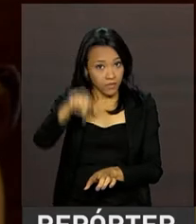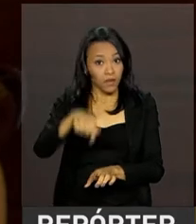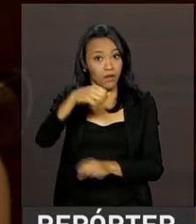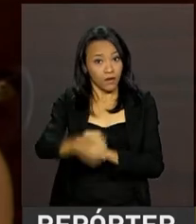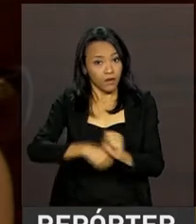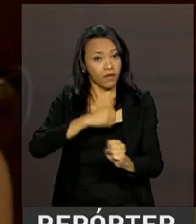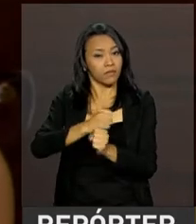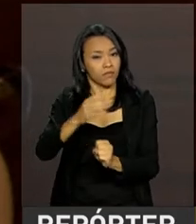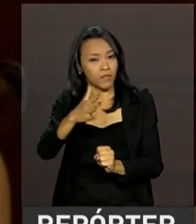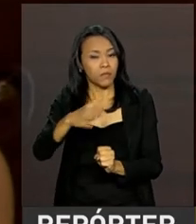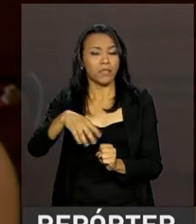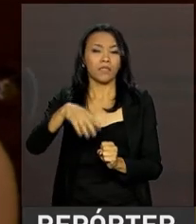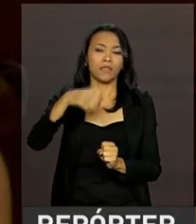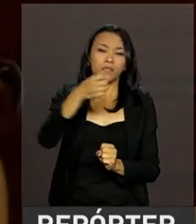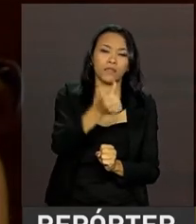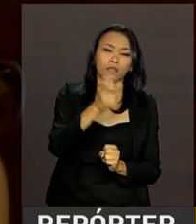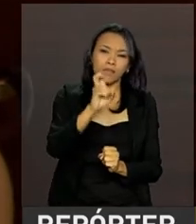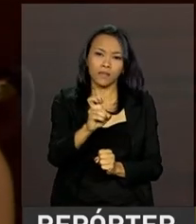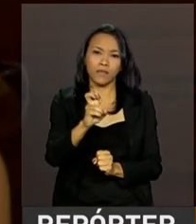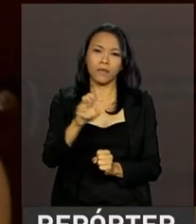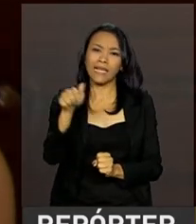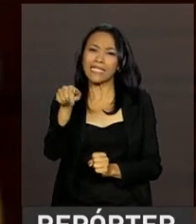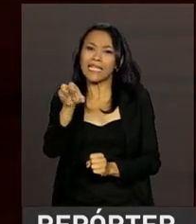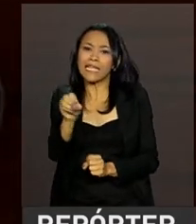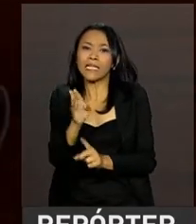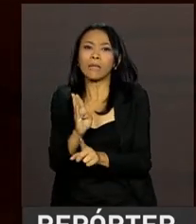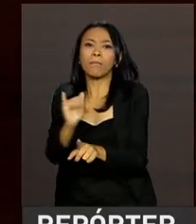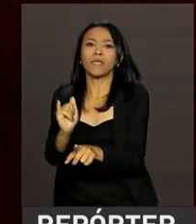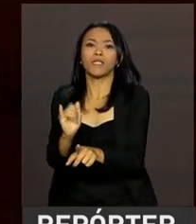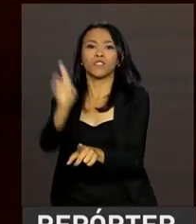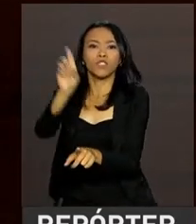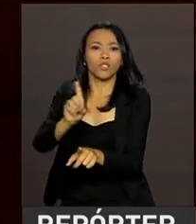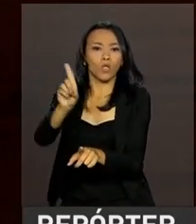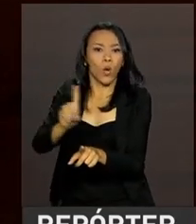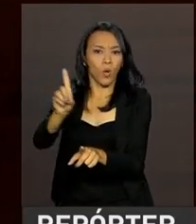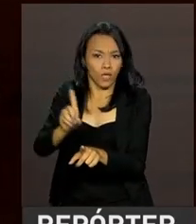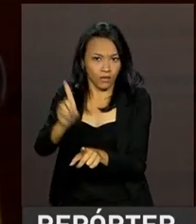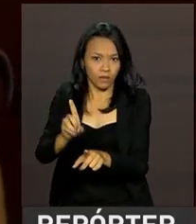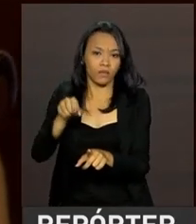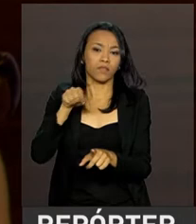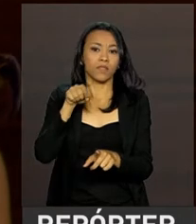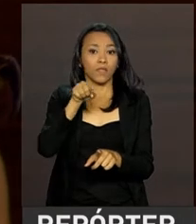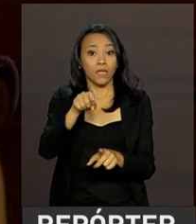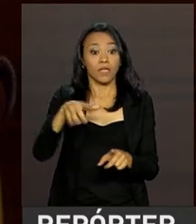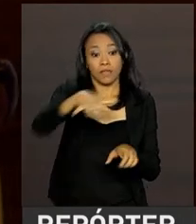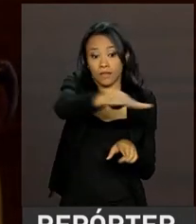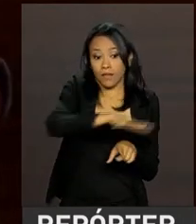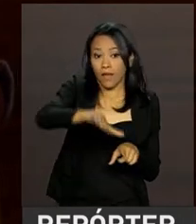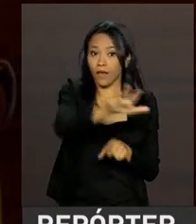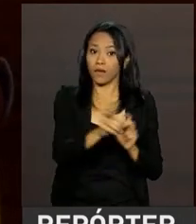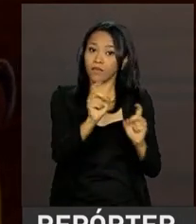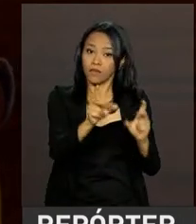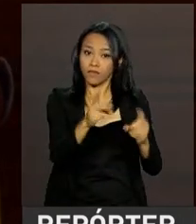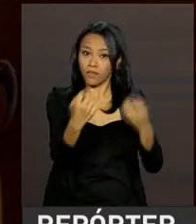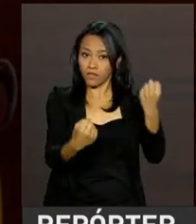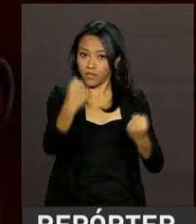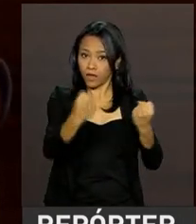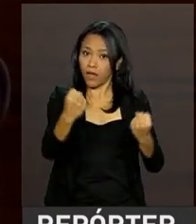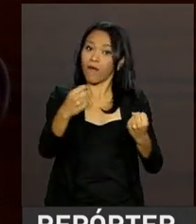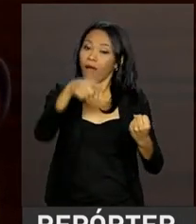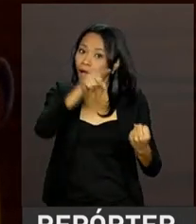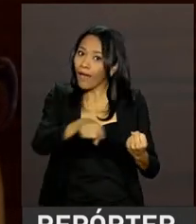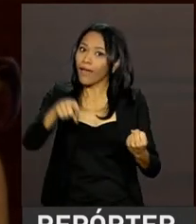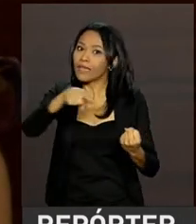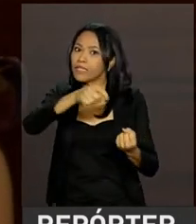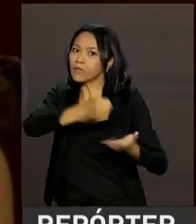torno de 65 a 70 bilhões de dólares. O setor automotivo certamente é um dos setores que